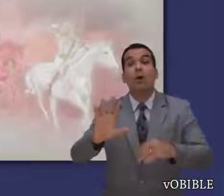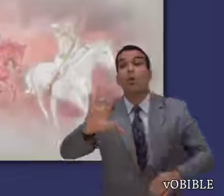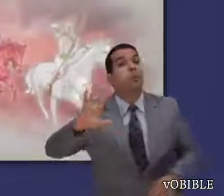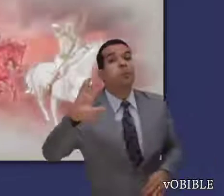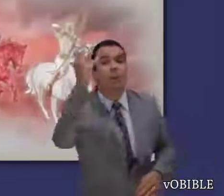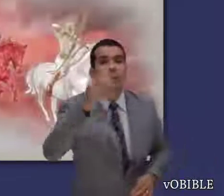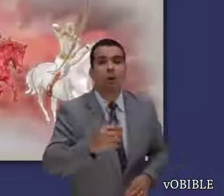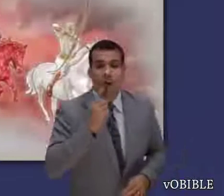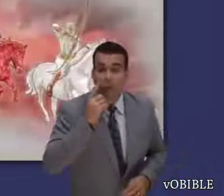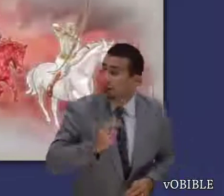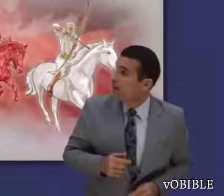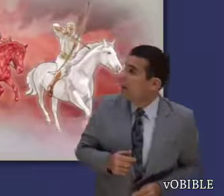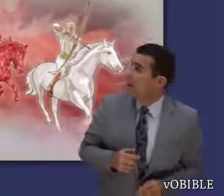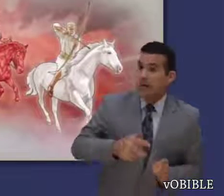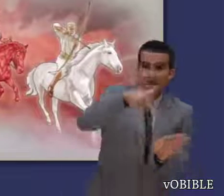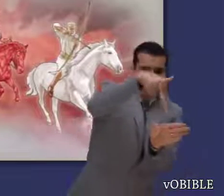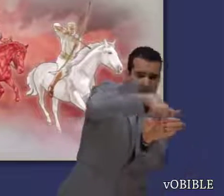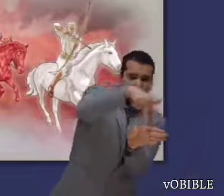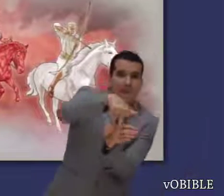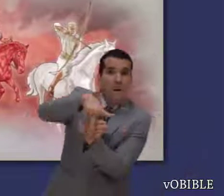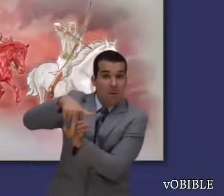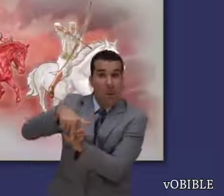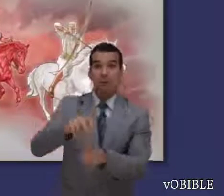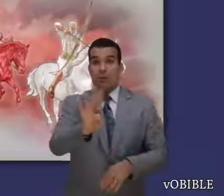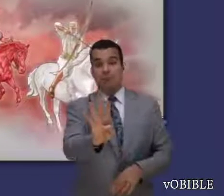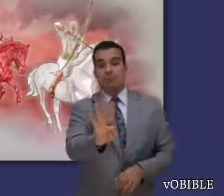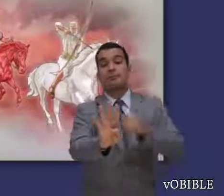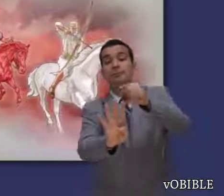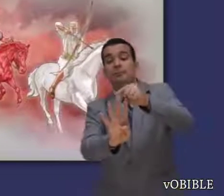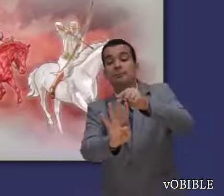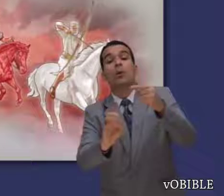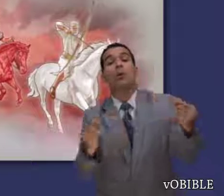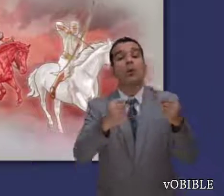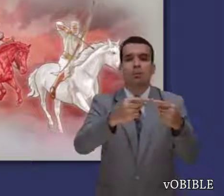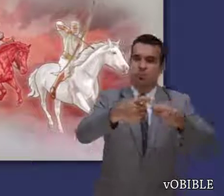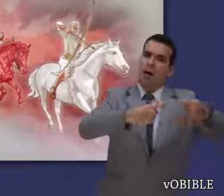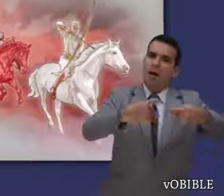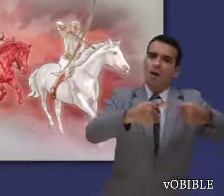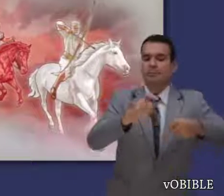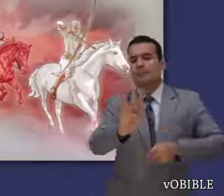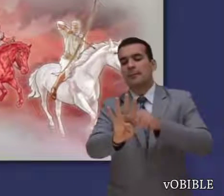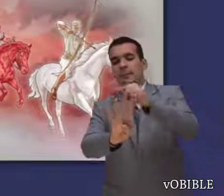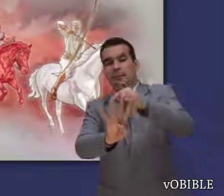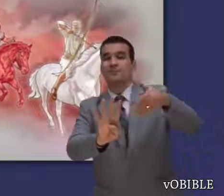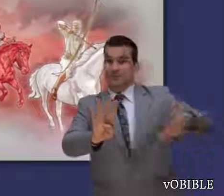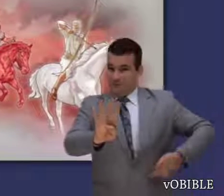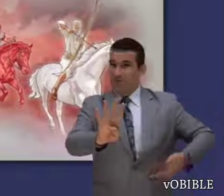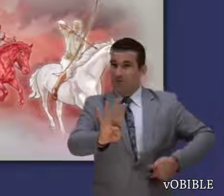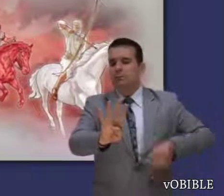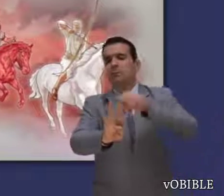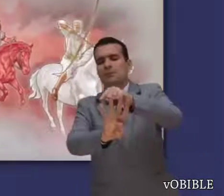4 cavaleiros começam a cavalgar. Os últimos 3 desses cavaleiros causam guerra, fome e